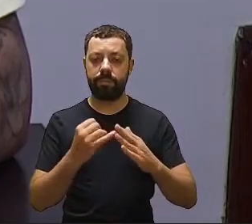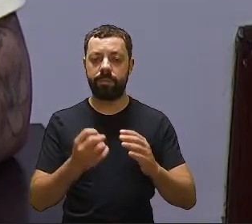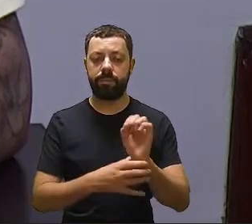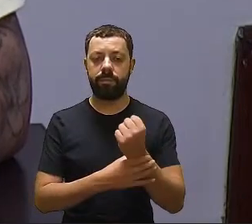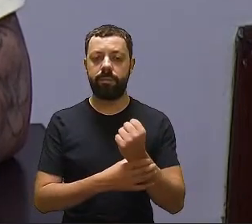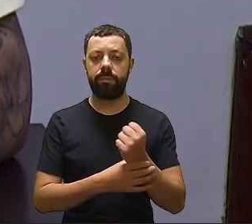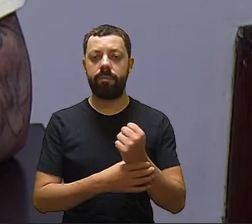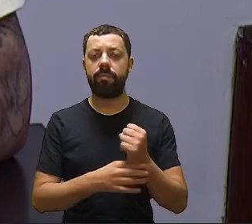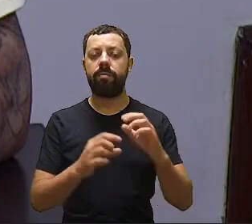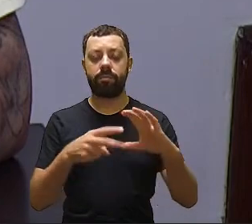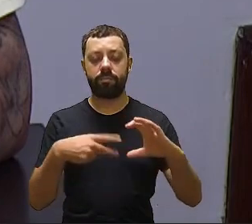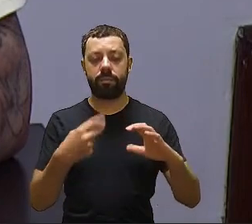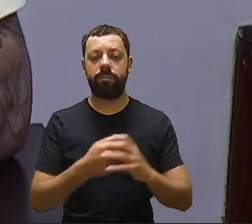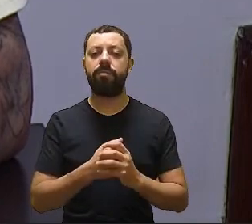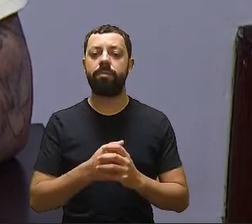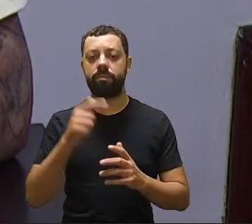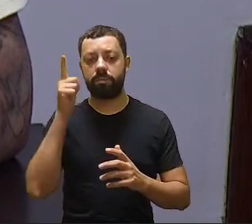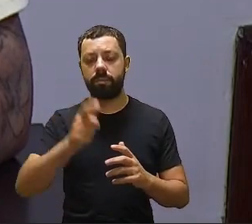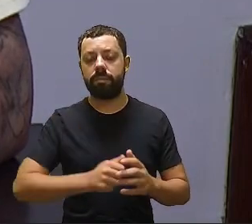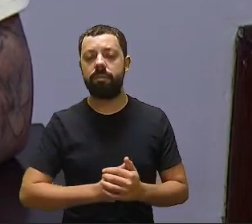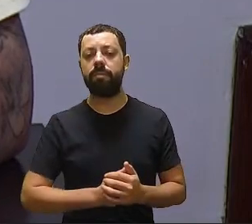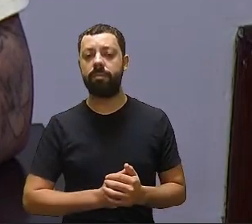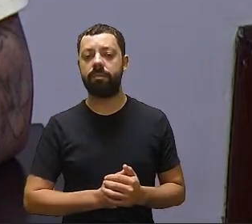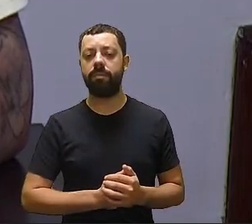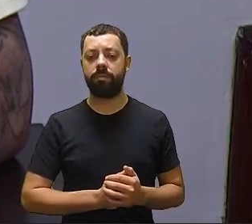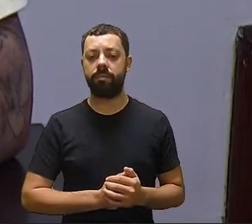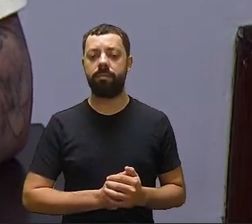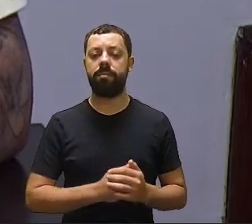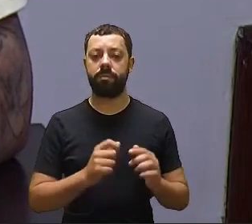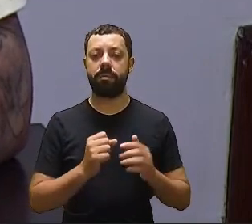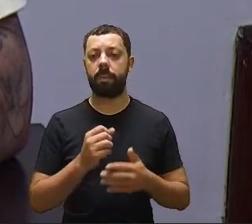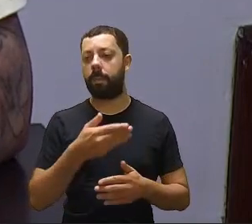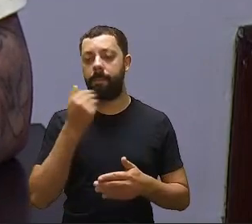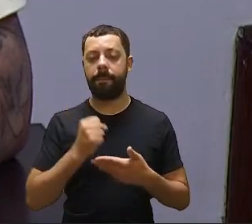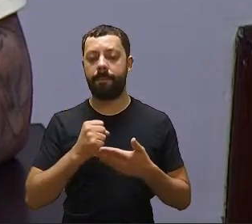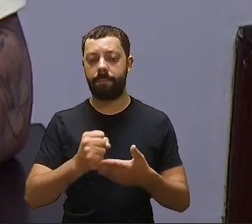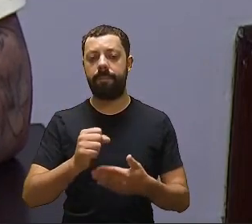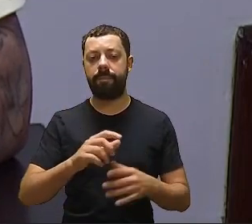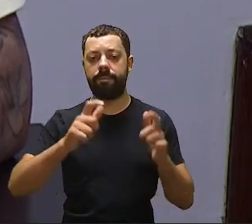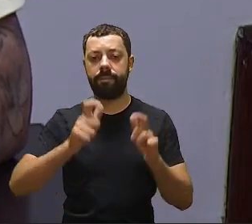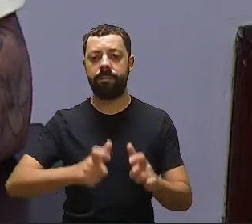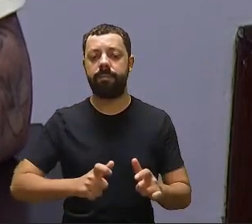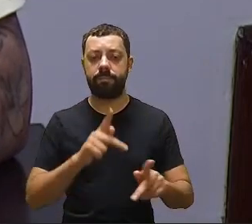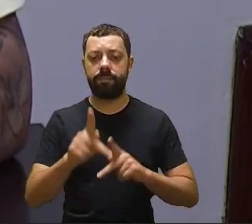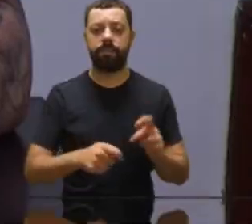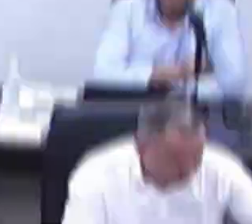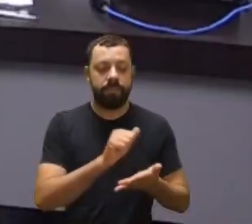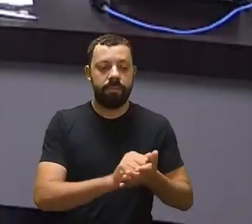segurança e essa Casa Legislativa, nós buscarmos uma condição melhor de vivência daquela